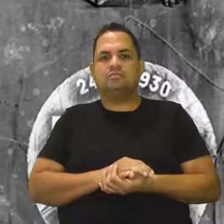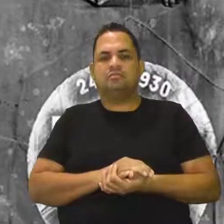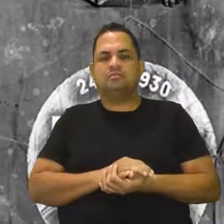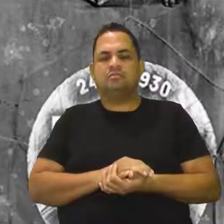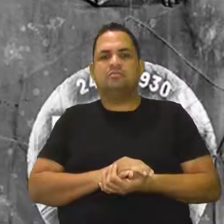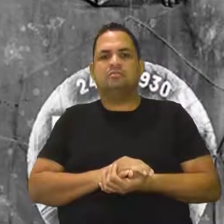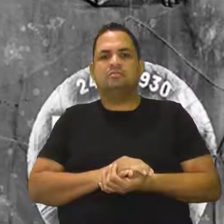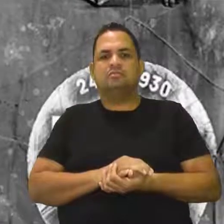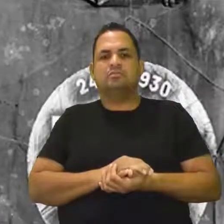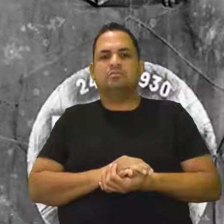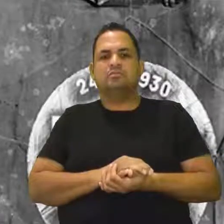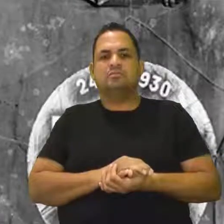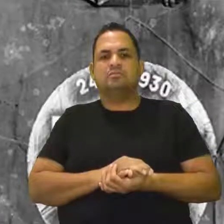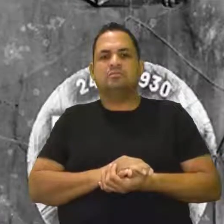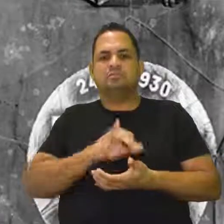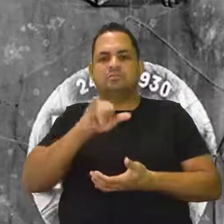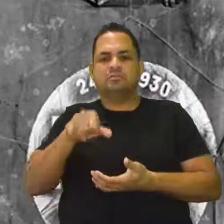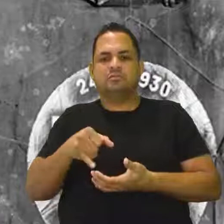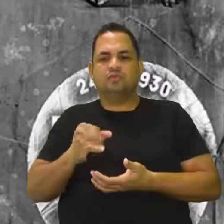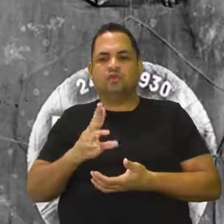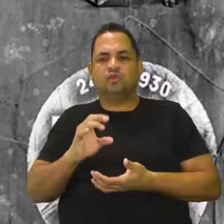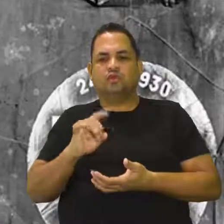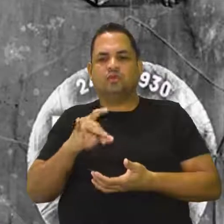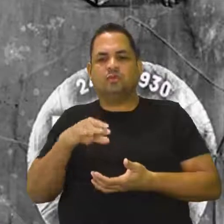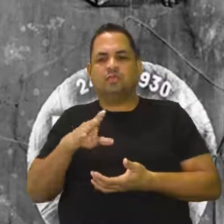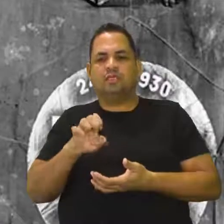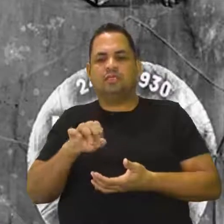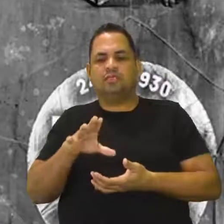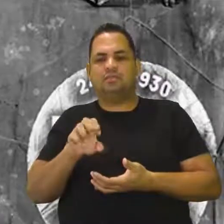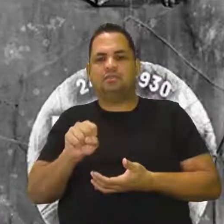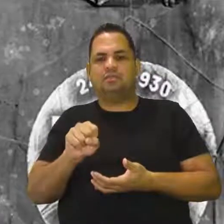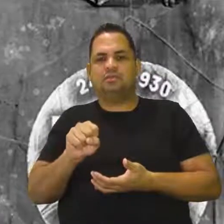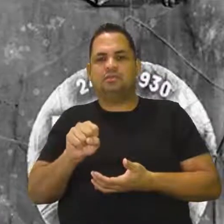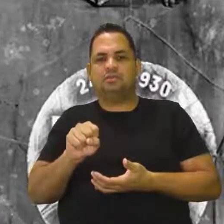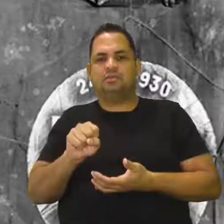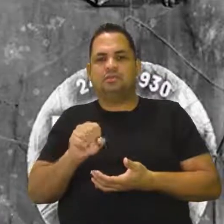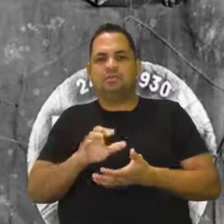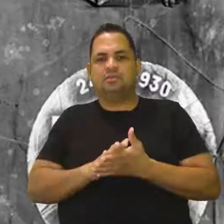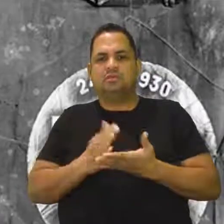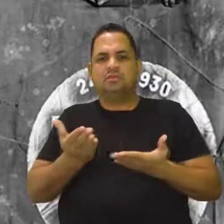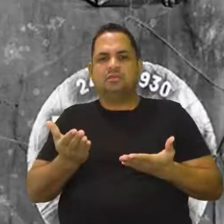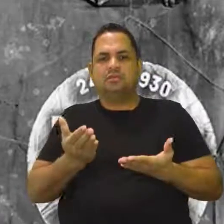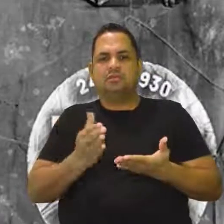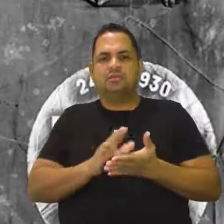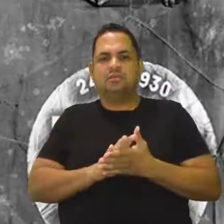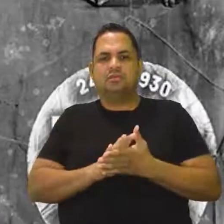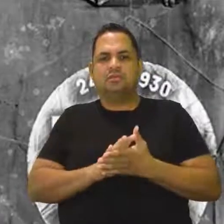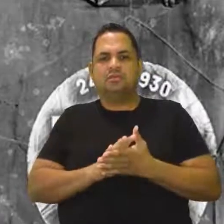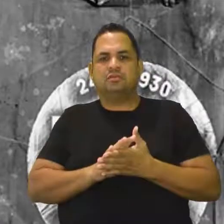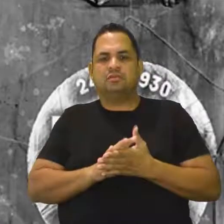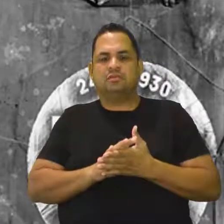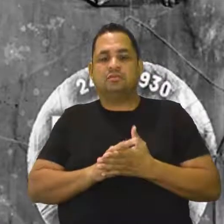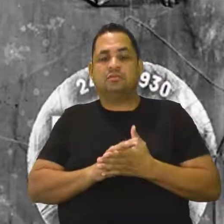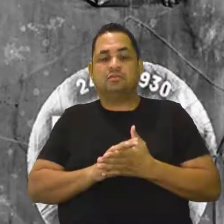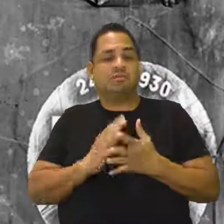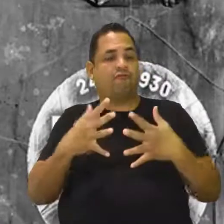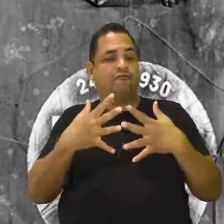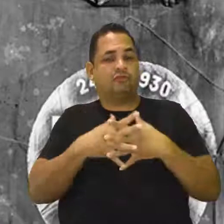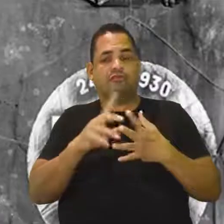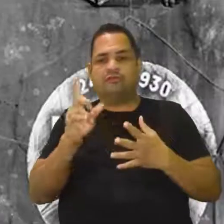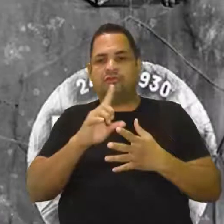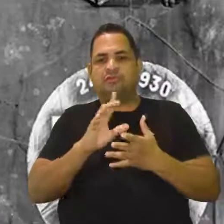E outra coisa, Júlio Prestes, não confundam, Júlio Prestes com Luiz